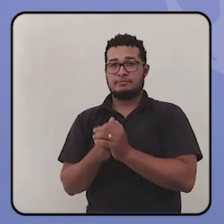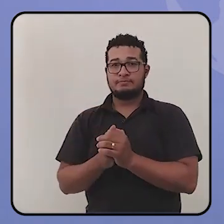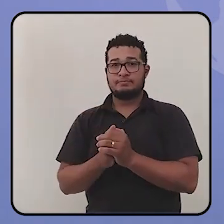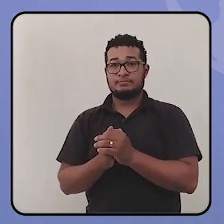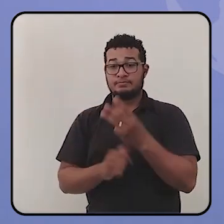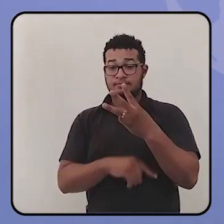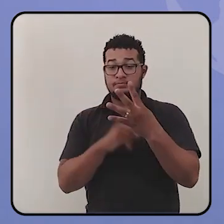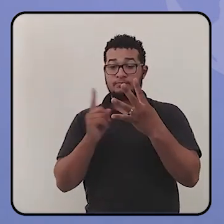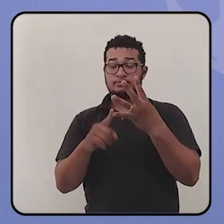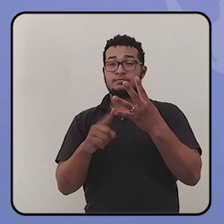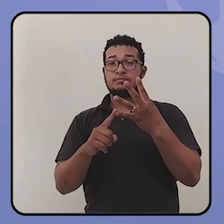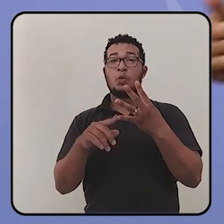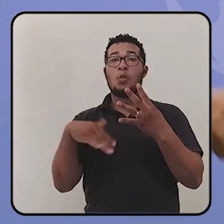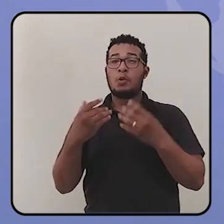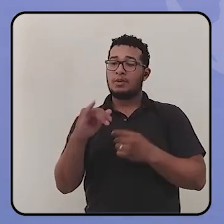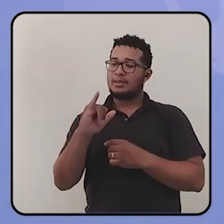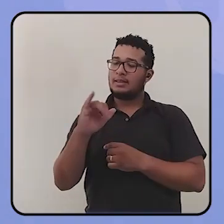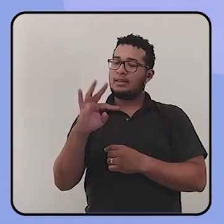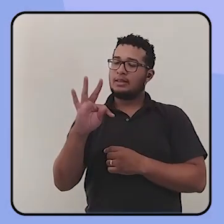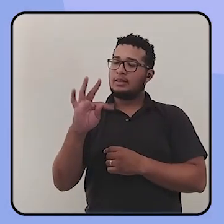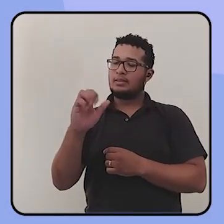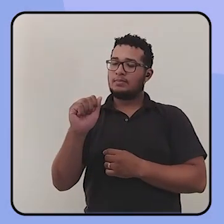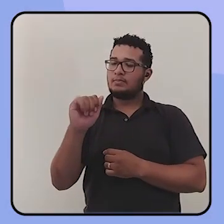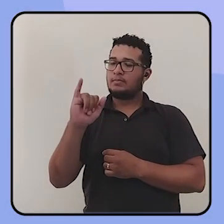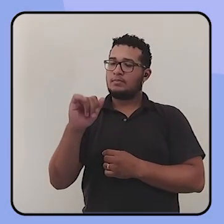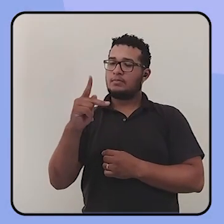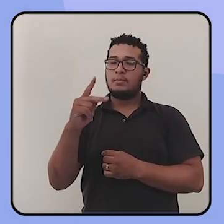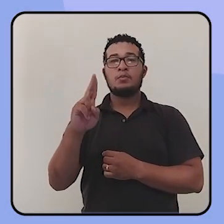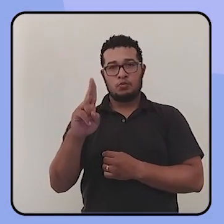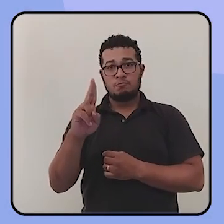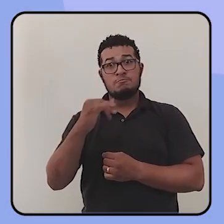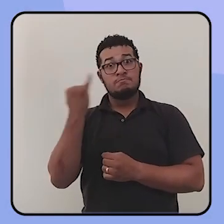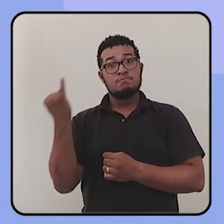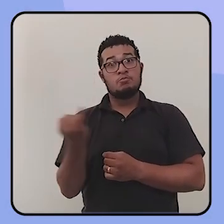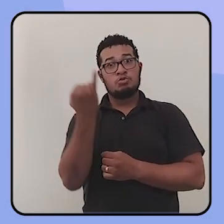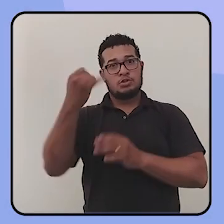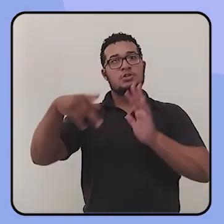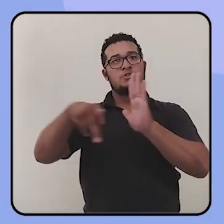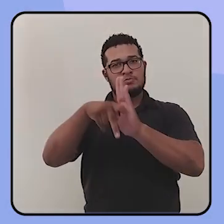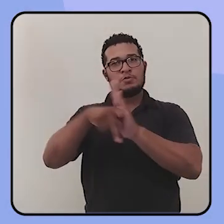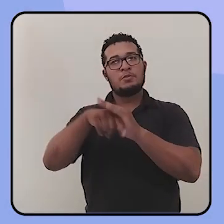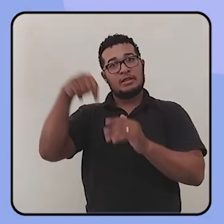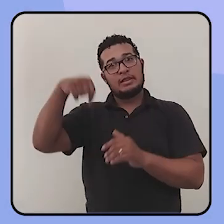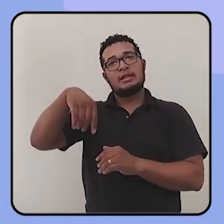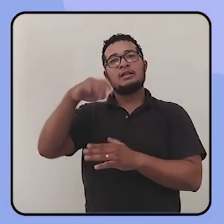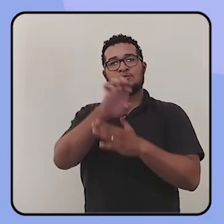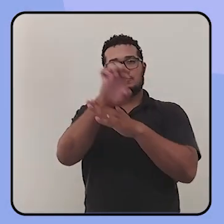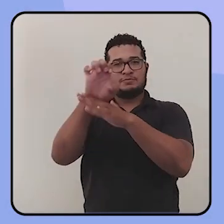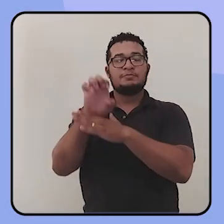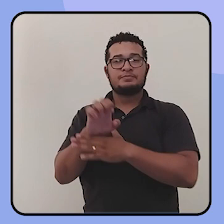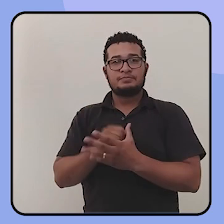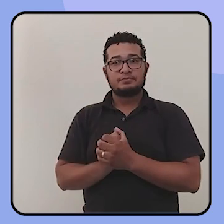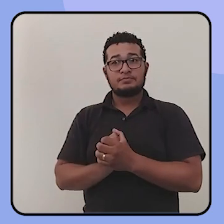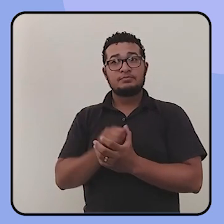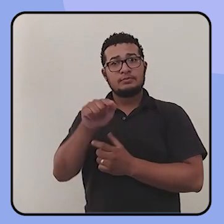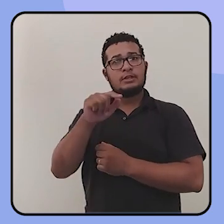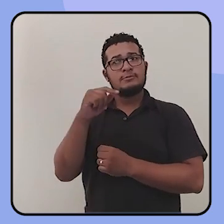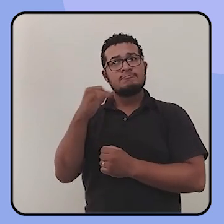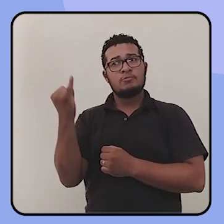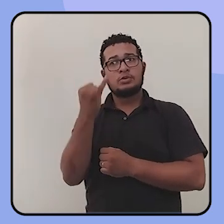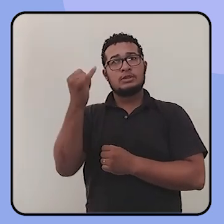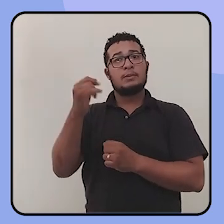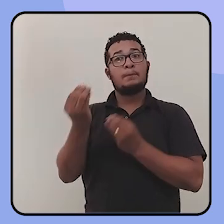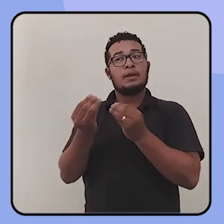agora é a tradição Itaipu, uma tradição também muito importante do nosso estado. É a denominação utilizada